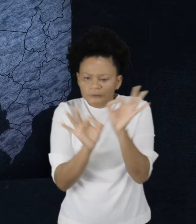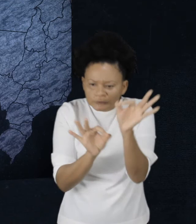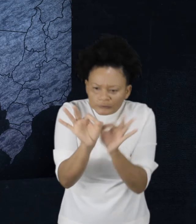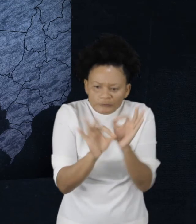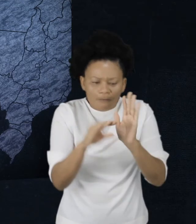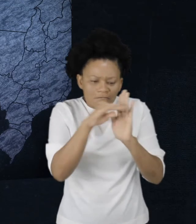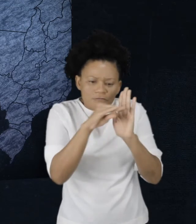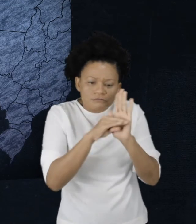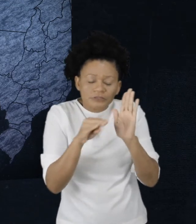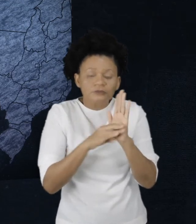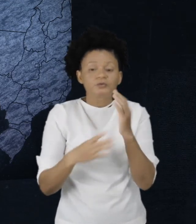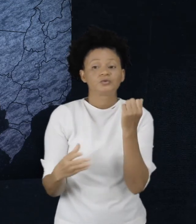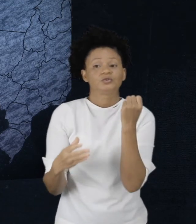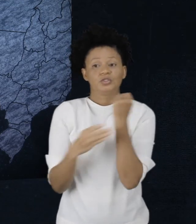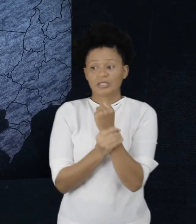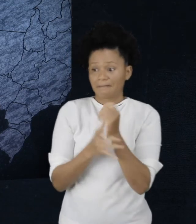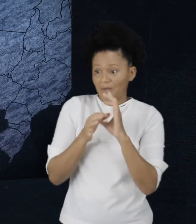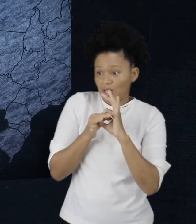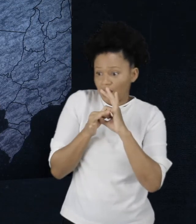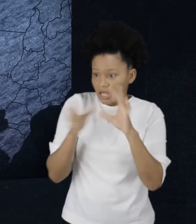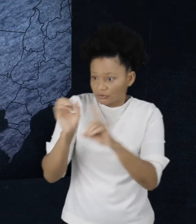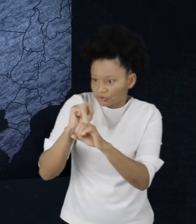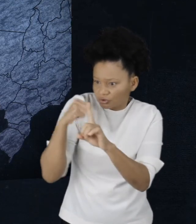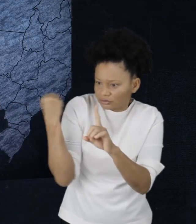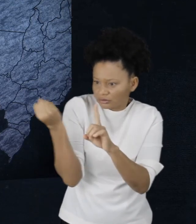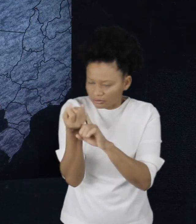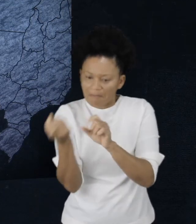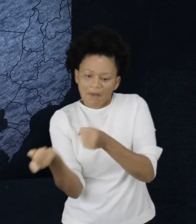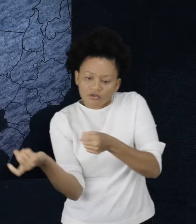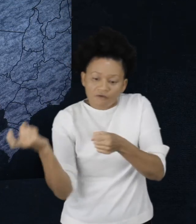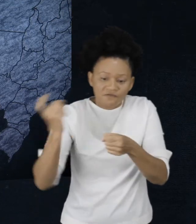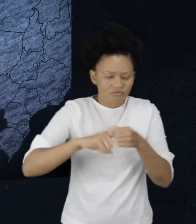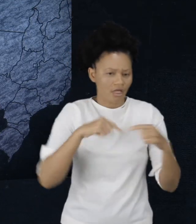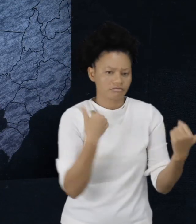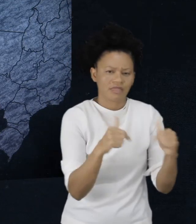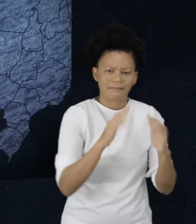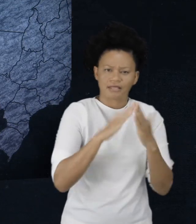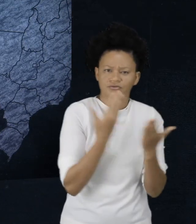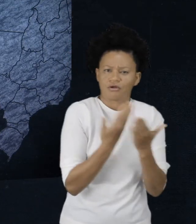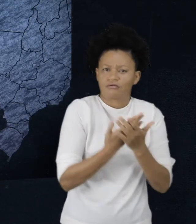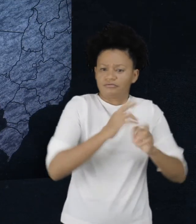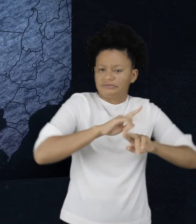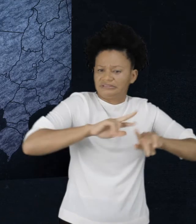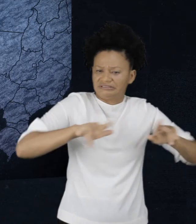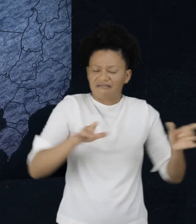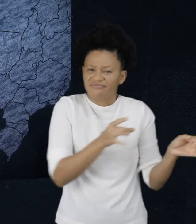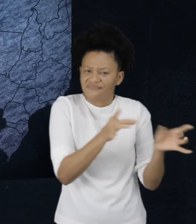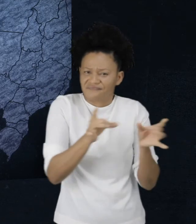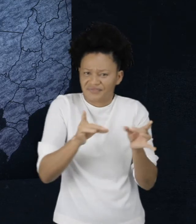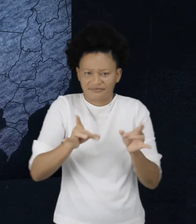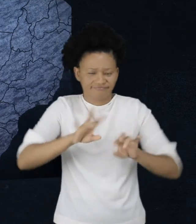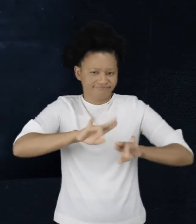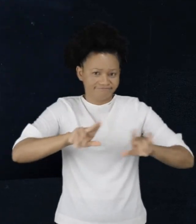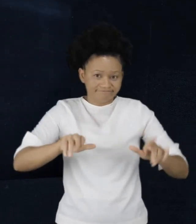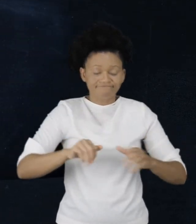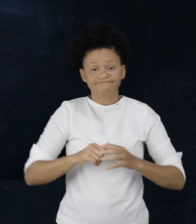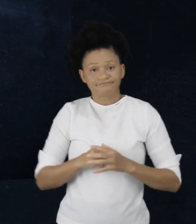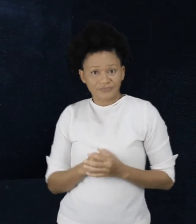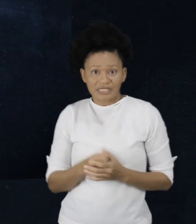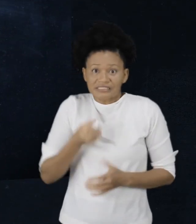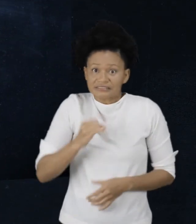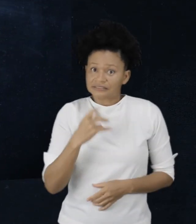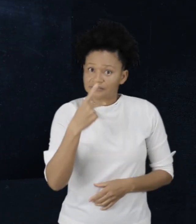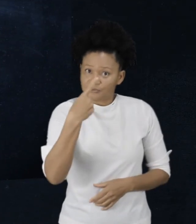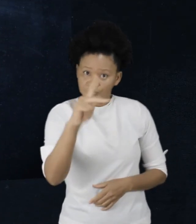as medidas que permitam a volta da população às atividades não essenciais, de comércio e serviços em geral. Se na